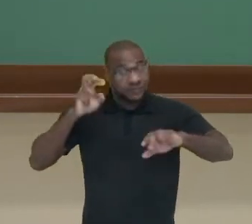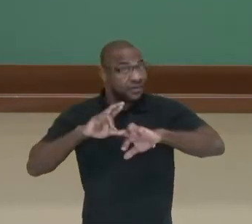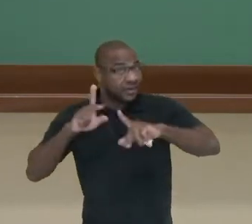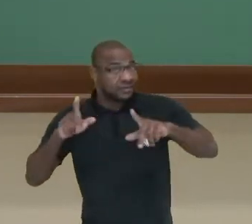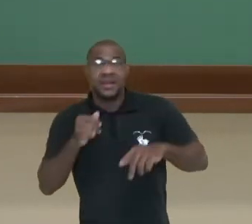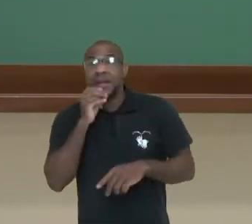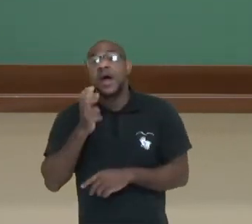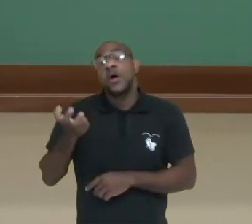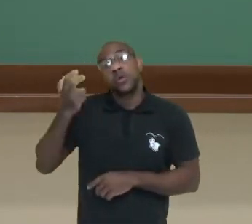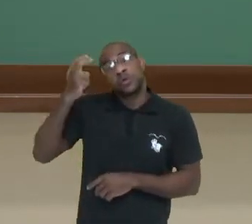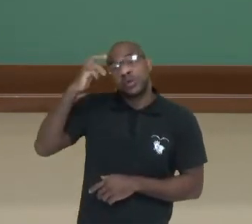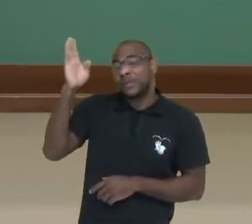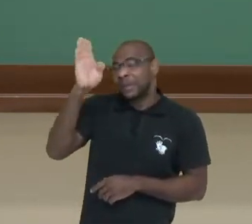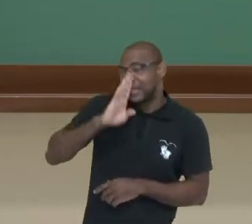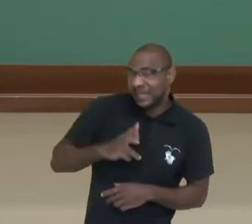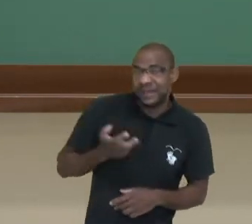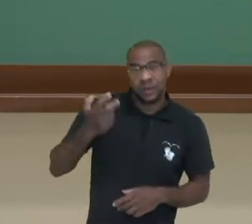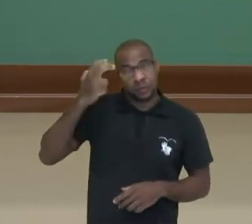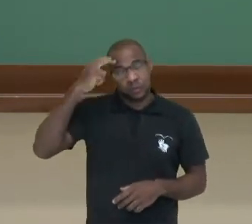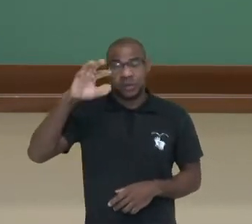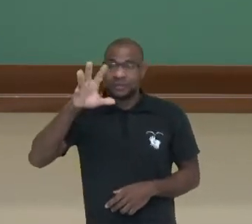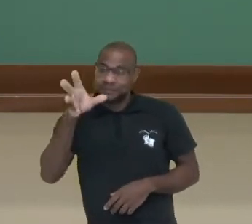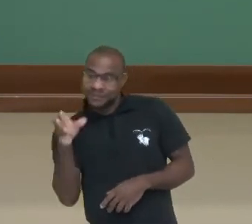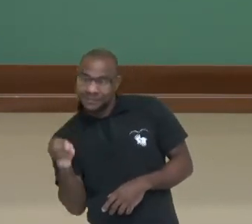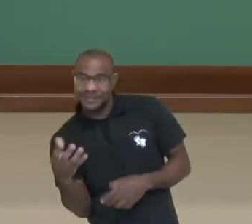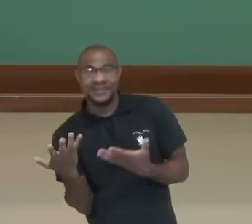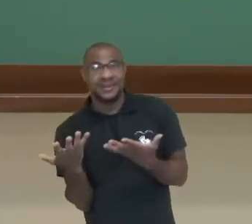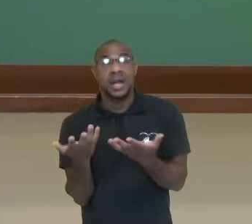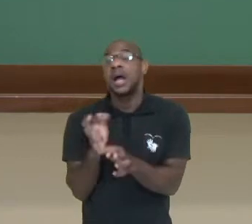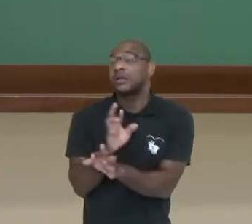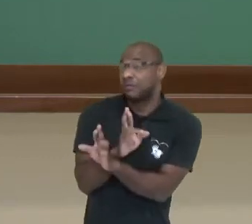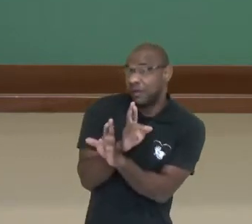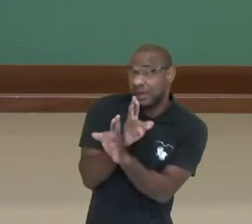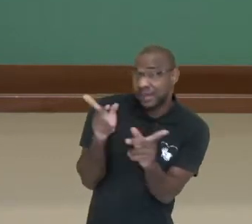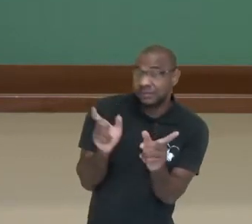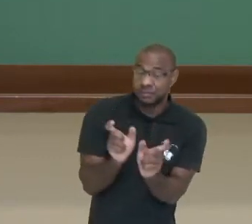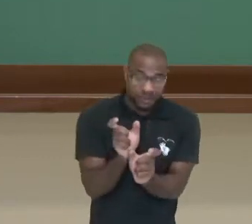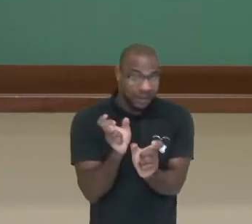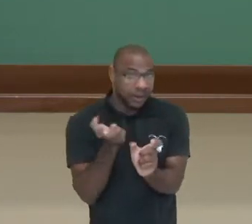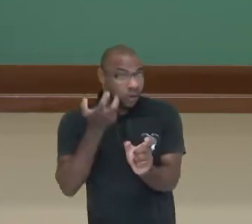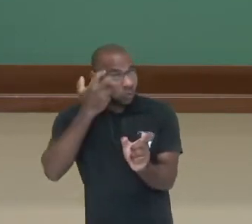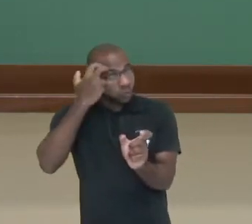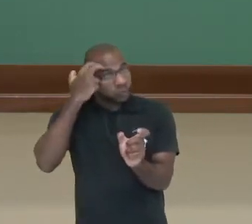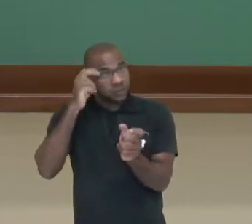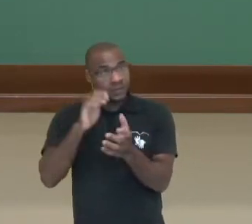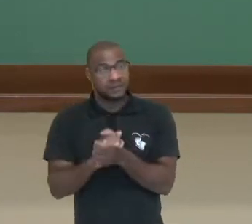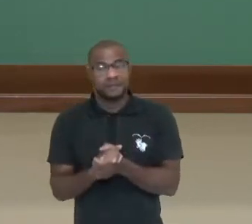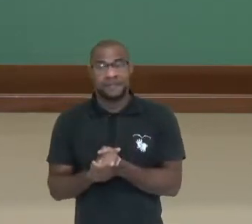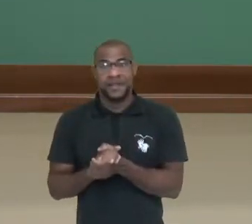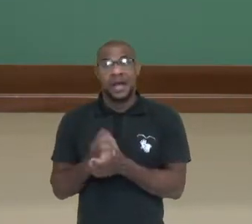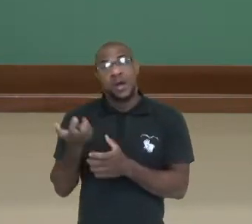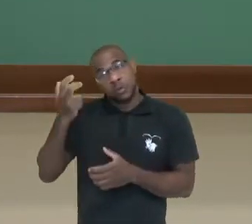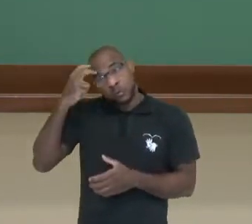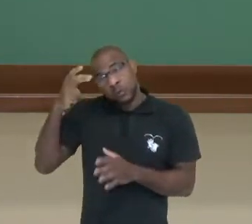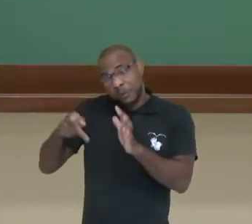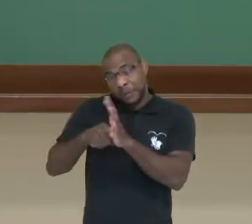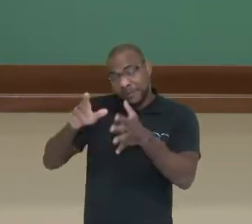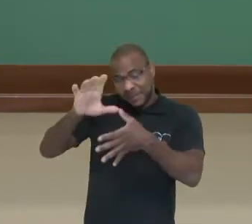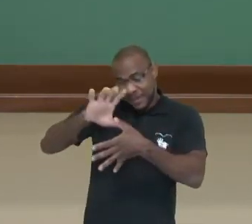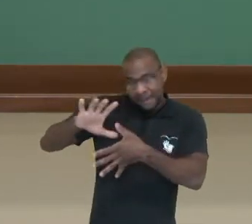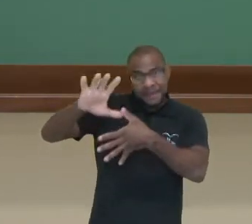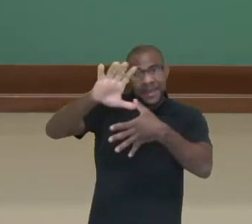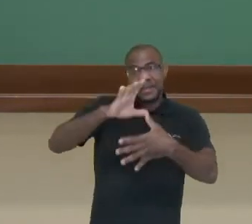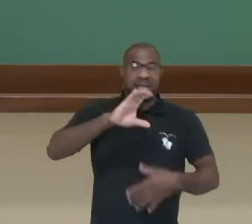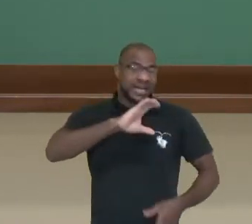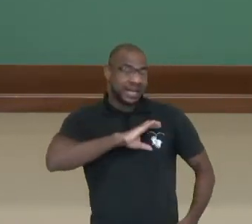cultura brasileira, a cultura, sei lá, da América, do Canadá,